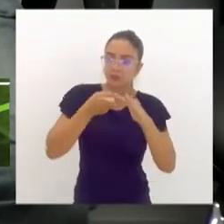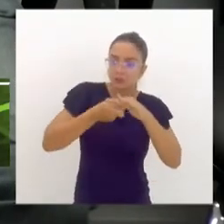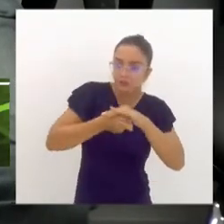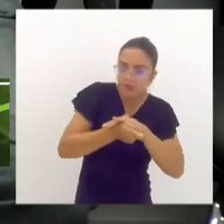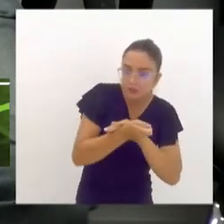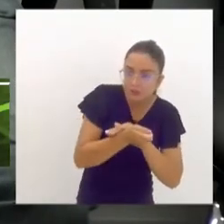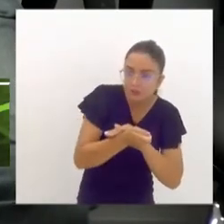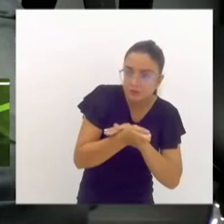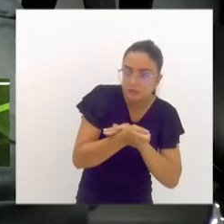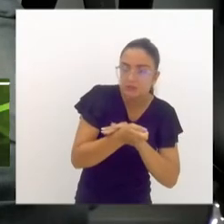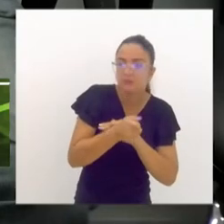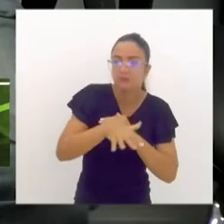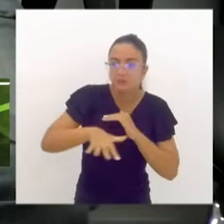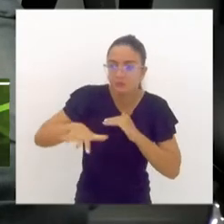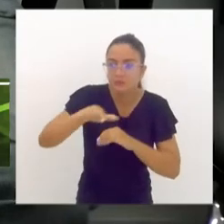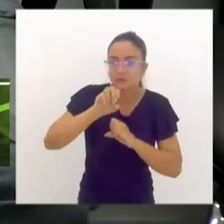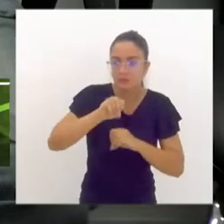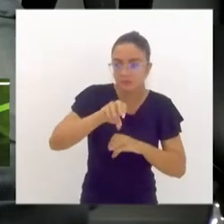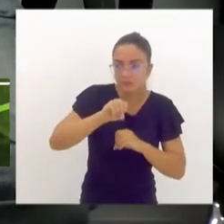escolas ETECs.